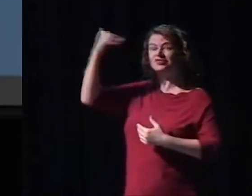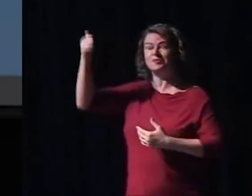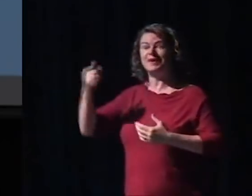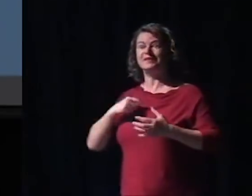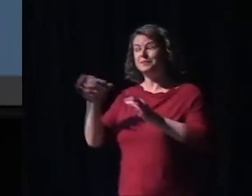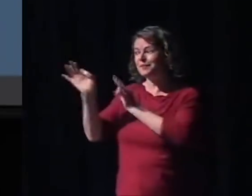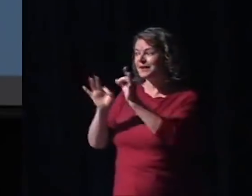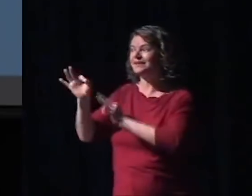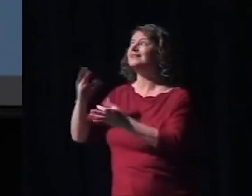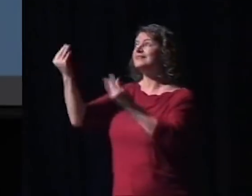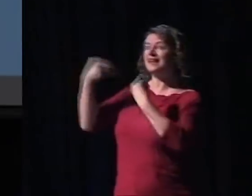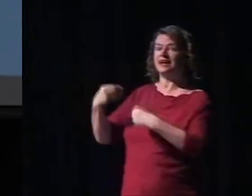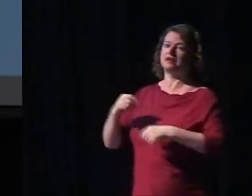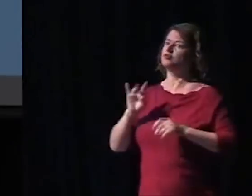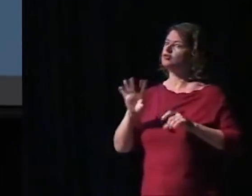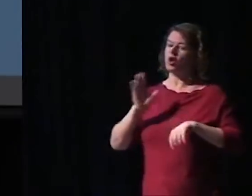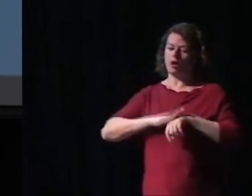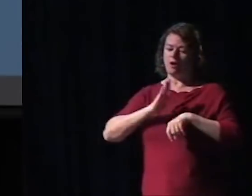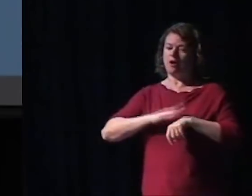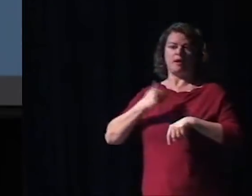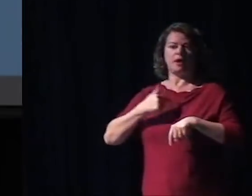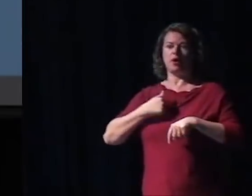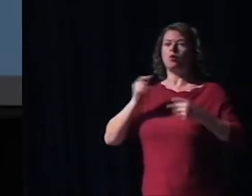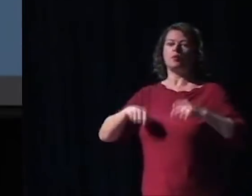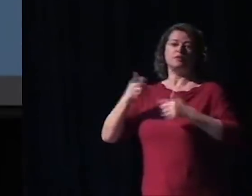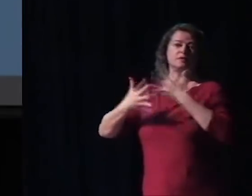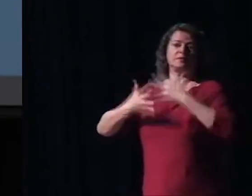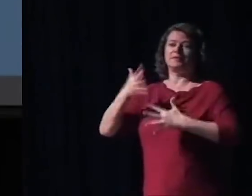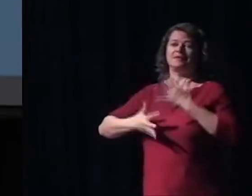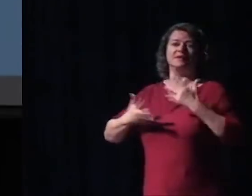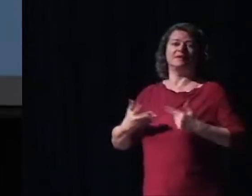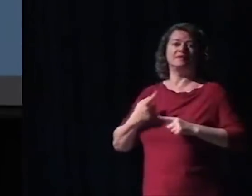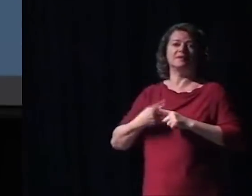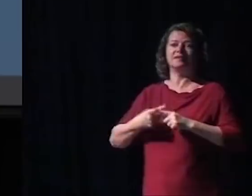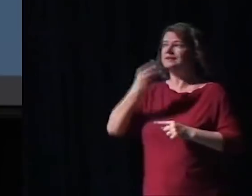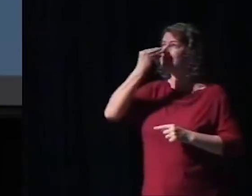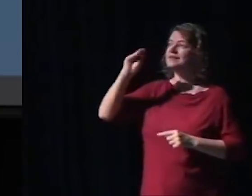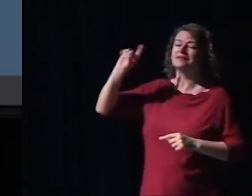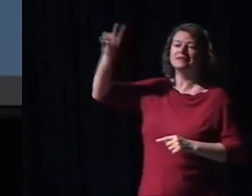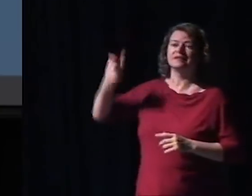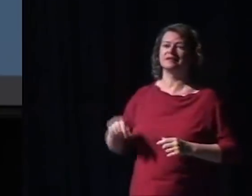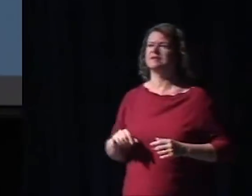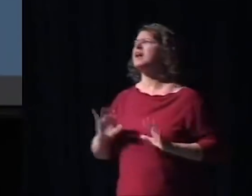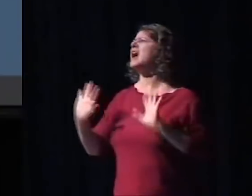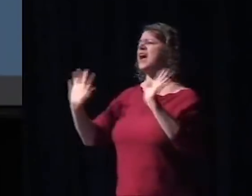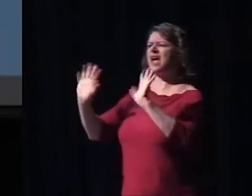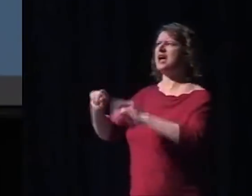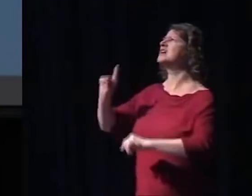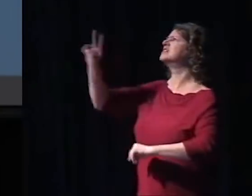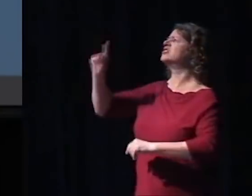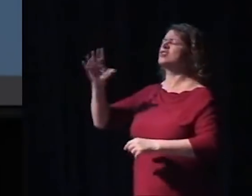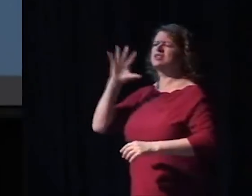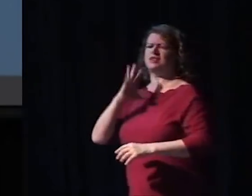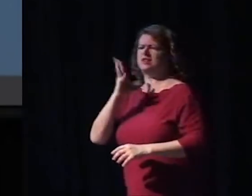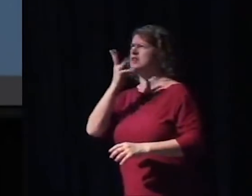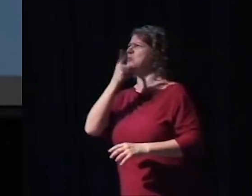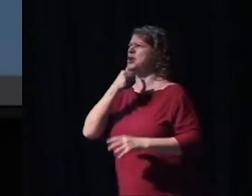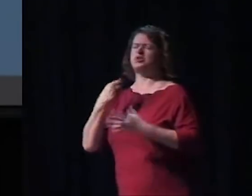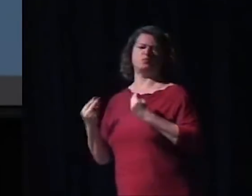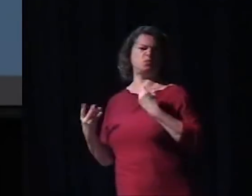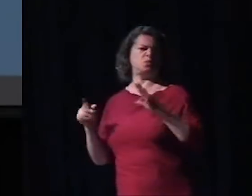Abraão: das tuas entranhas eu vou suscitar um filho. Ele: deixa comigo então. Deus está demorando demais, eu vou me deitar com Agar, a